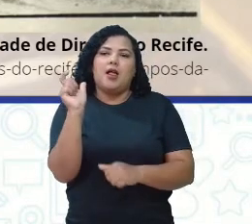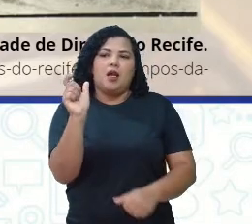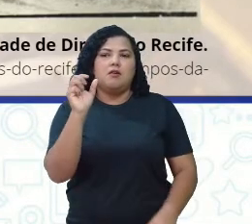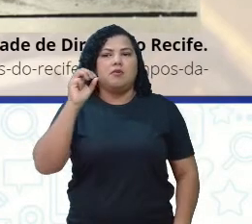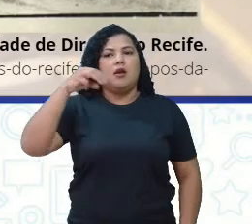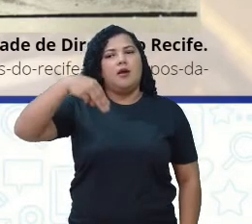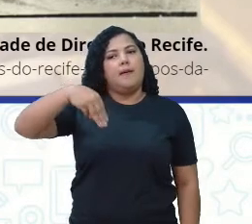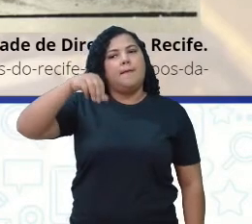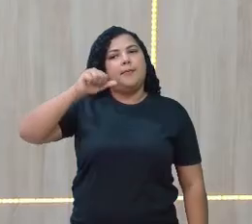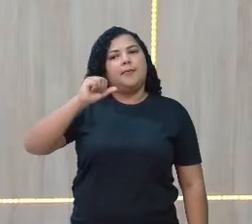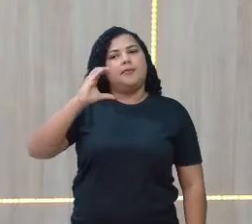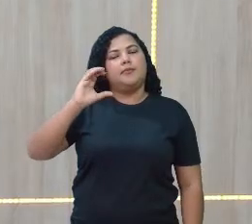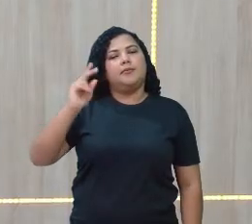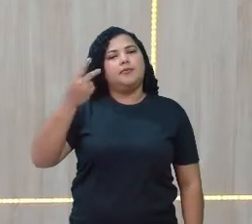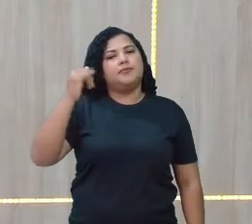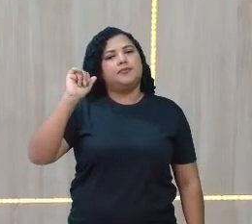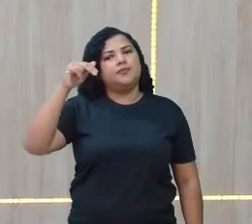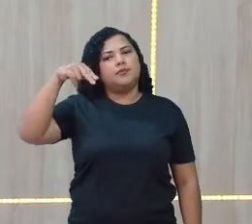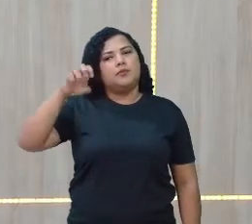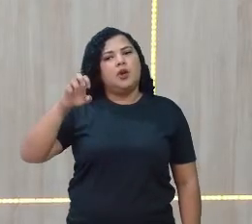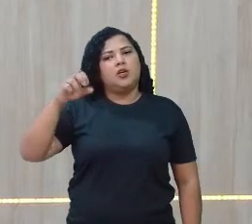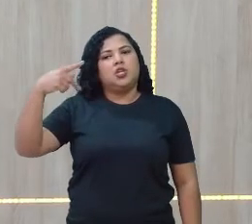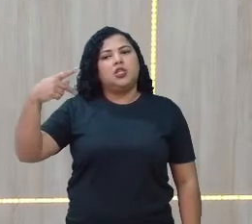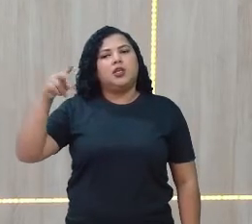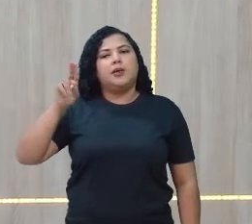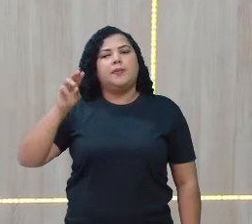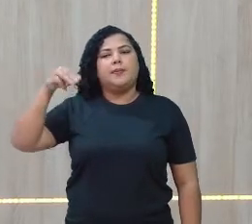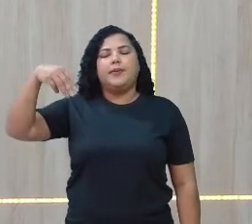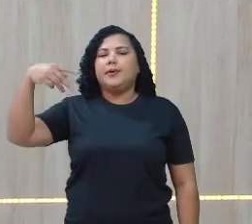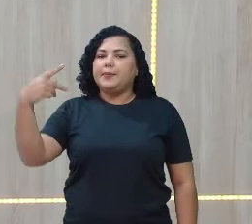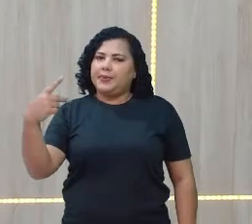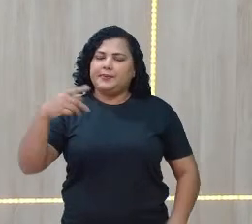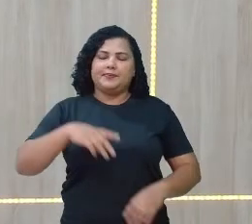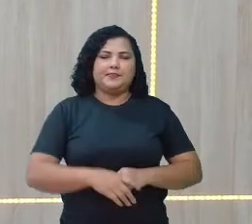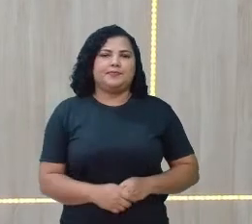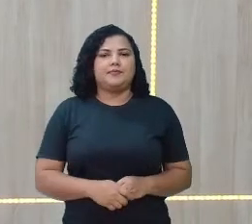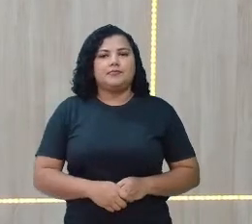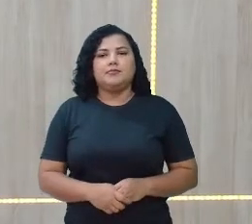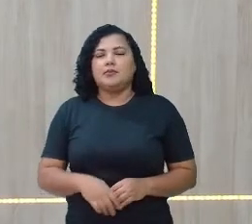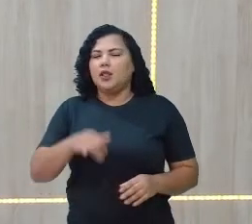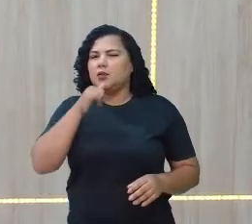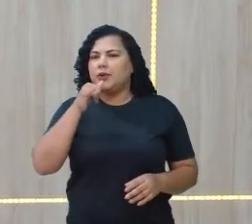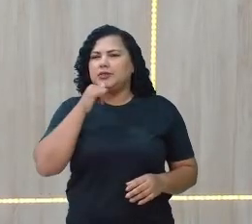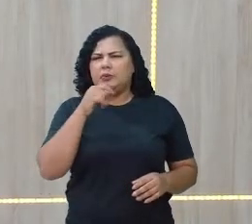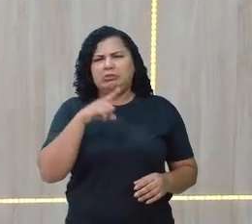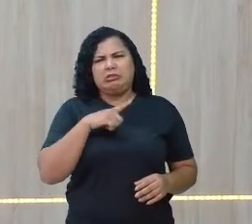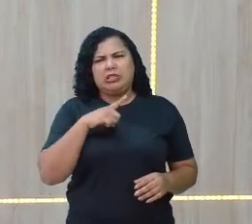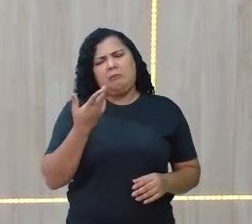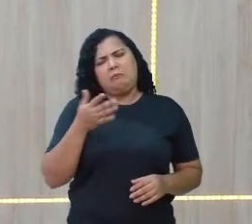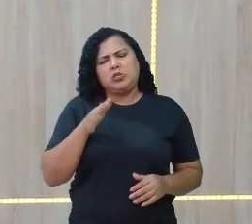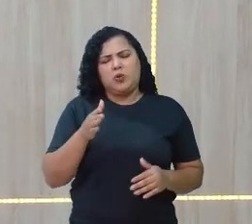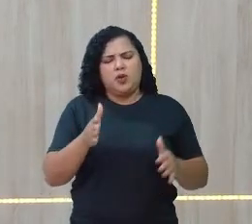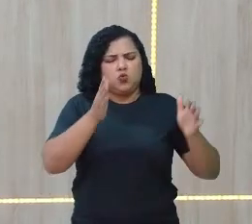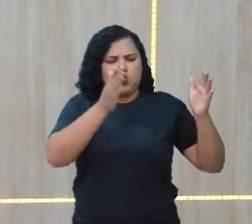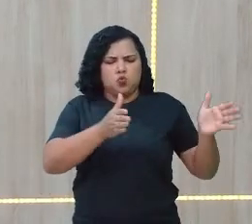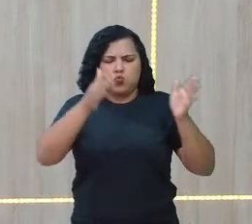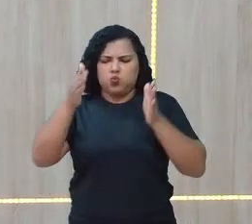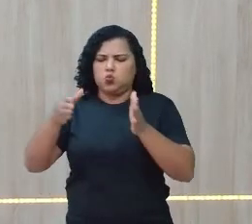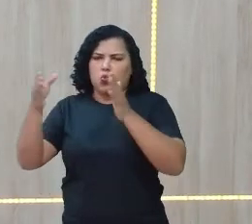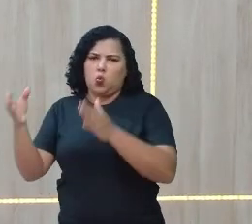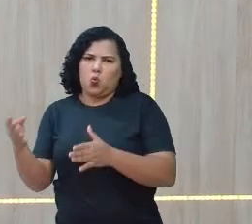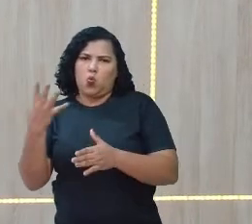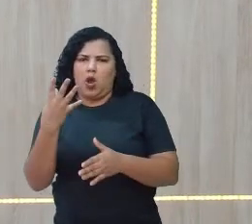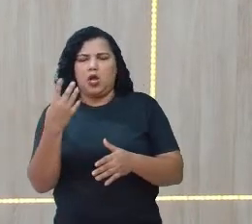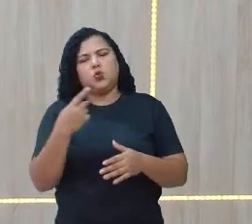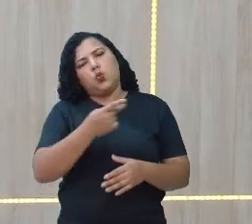locomotiva, não era um trem muito grande. Geralmente ele puxava 2 ou 4 vagões, cada um com a capacidade de 30 pessoas,